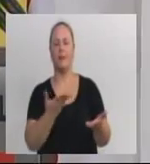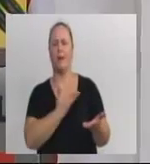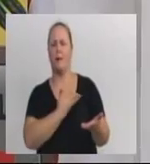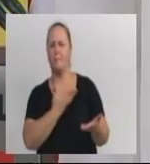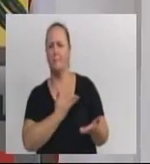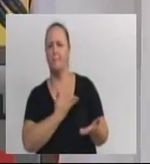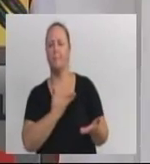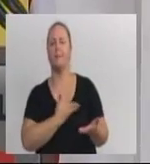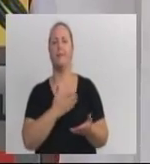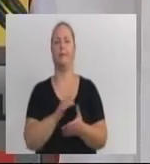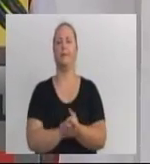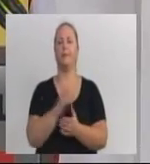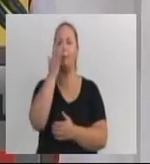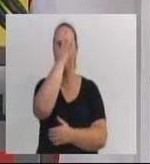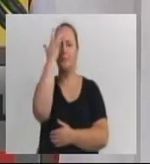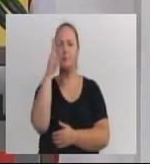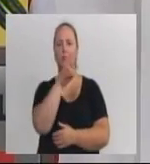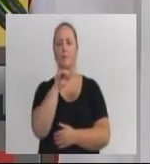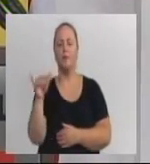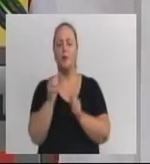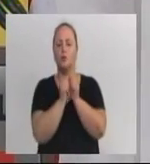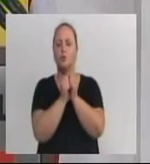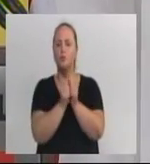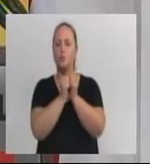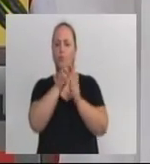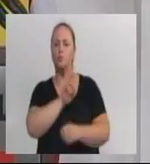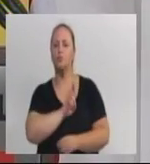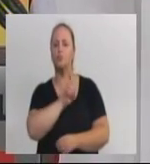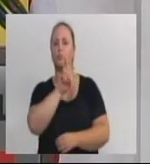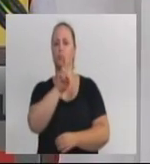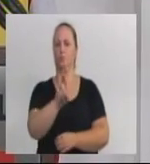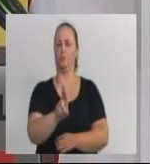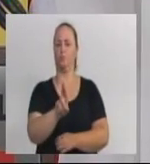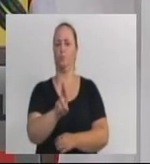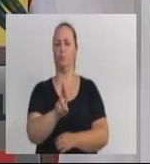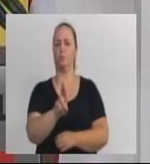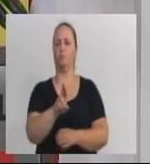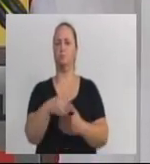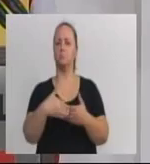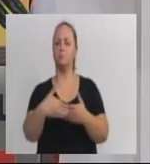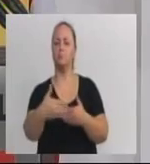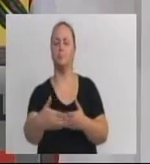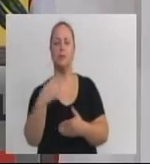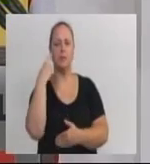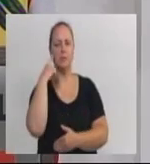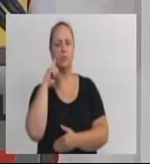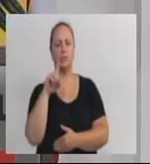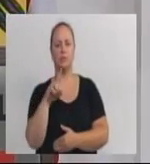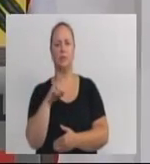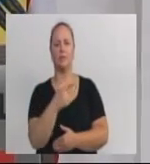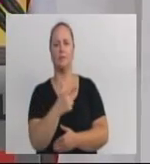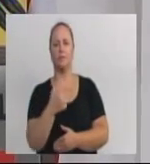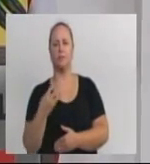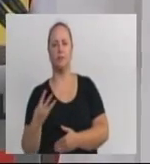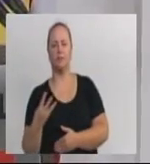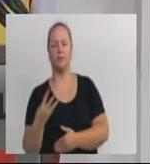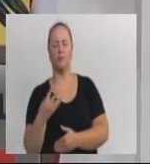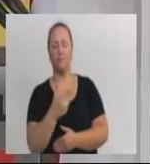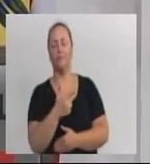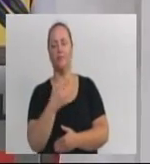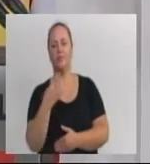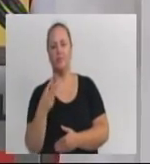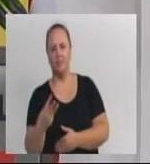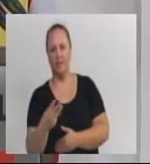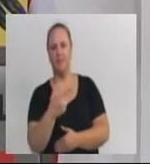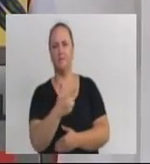colegas que vão representar junto comigo nos próximos dias 23, 24 e 25